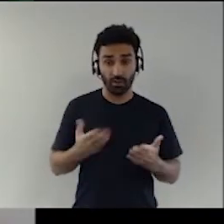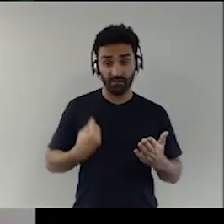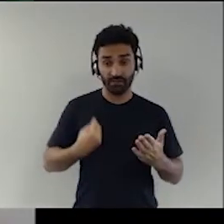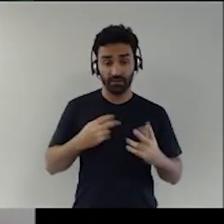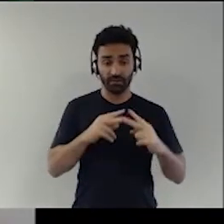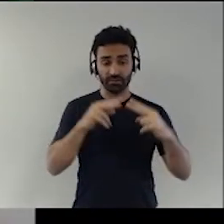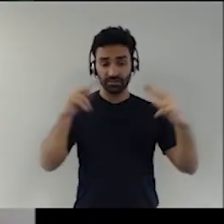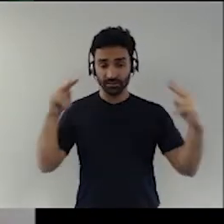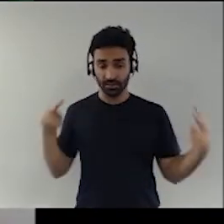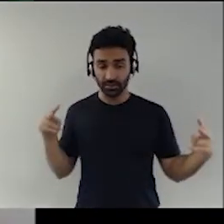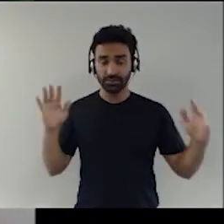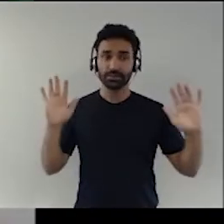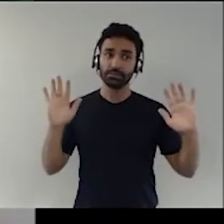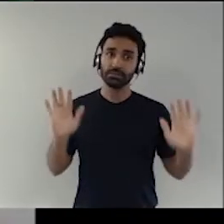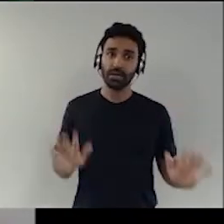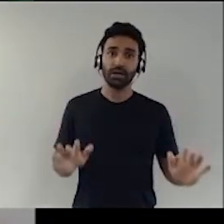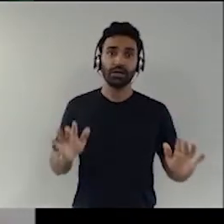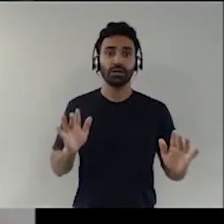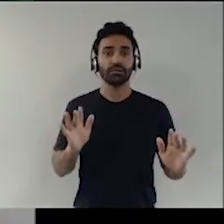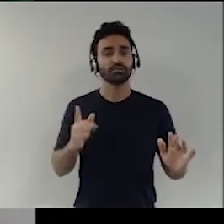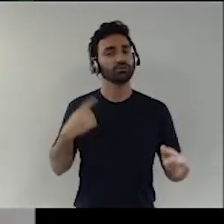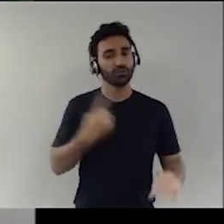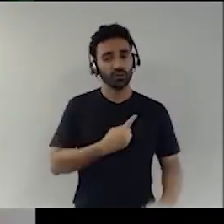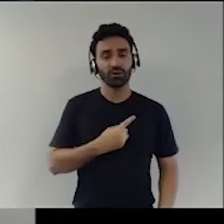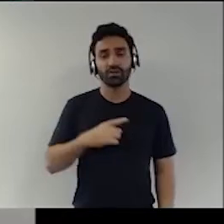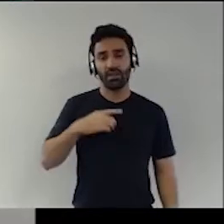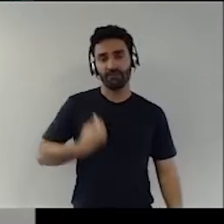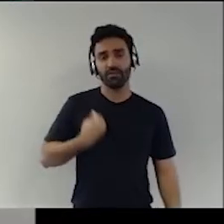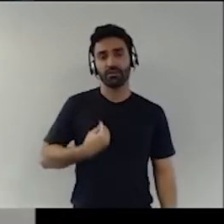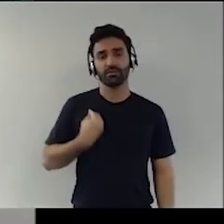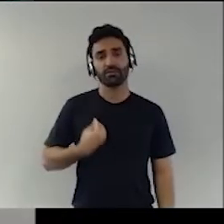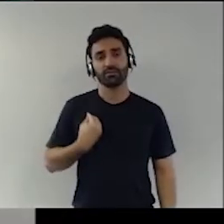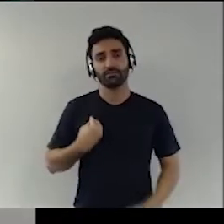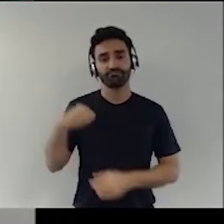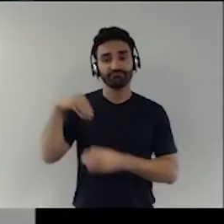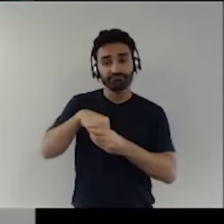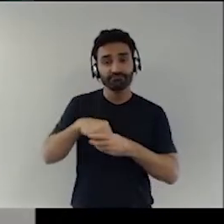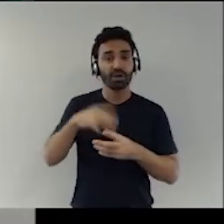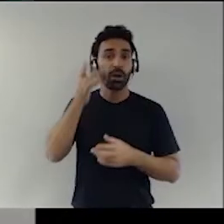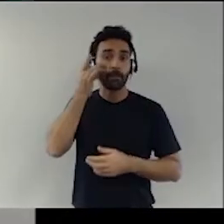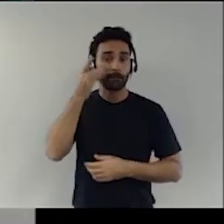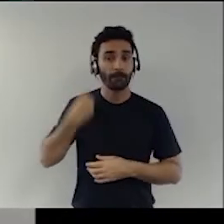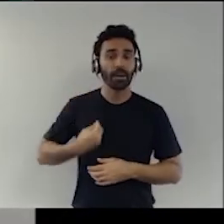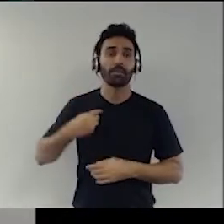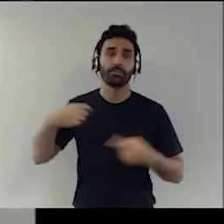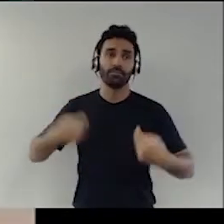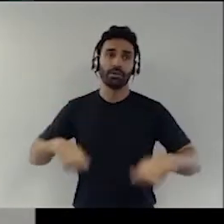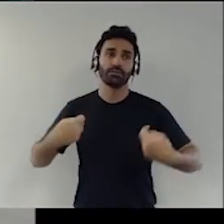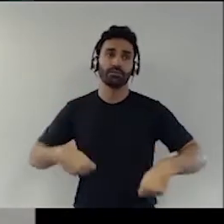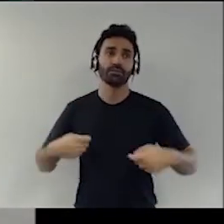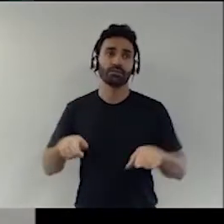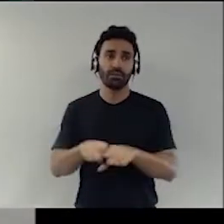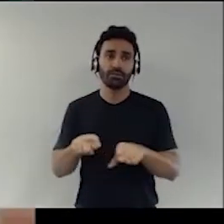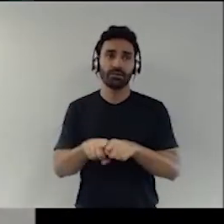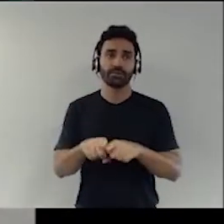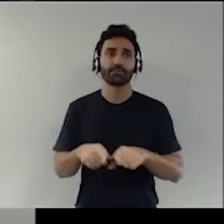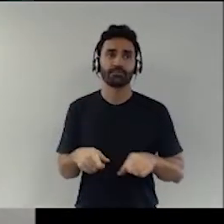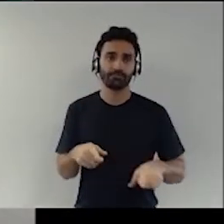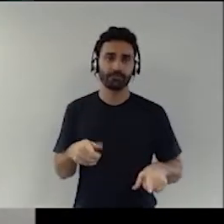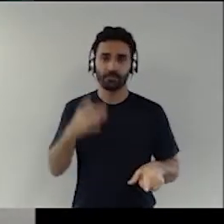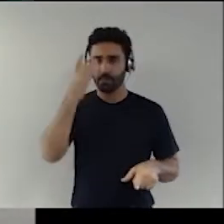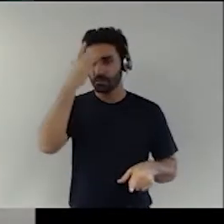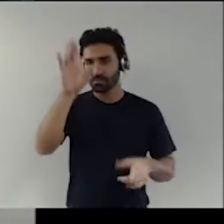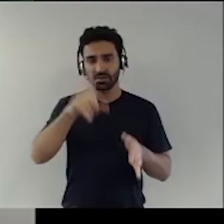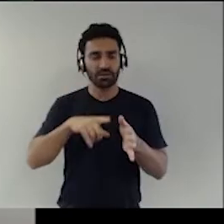não significa não estar presente nas demandas da comarca e, enfim, uma inspeção, uma audiência